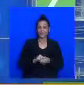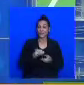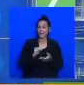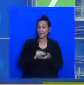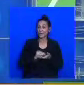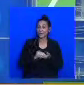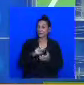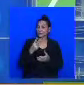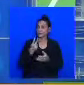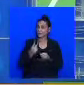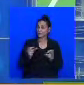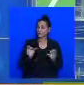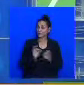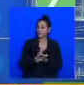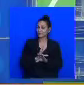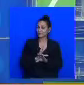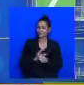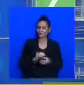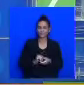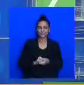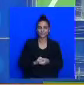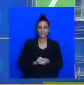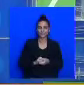Ainda faltam 2 números.